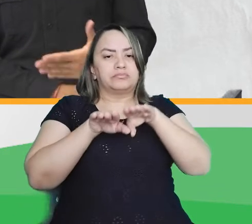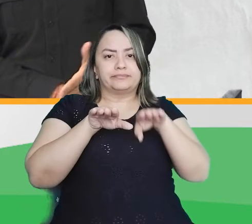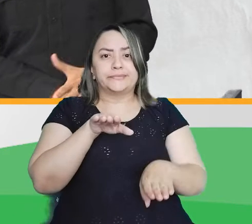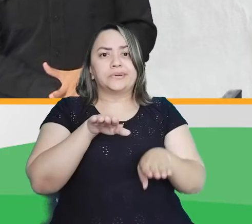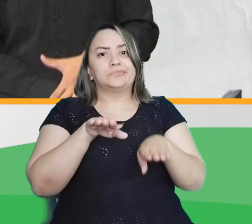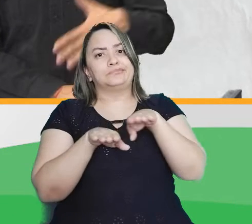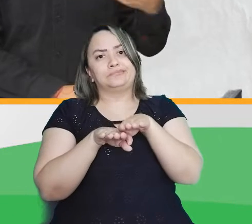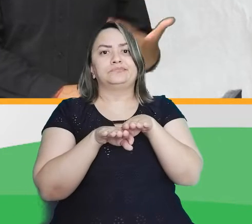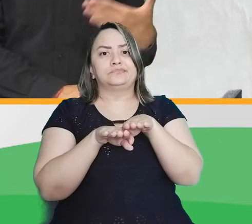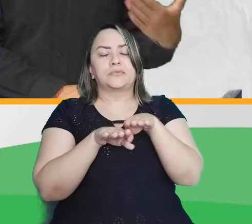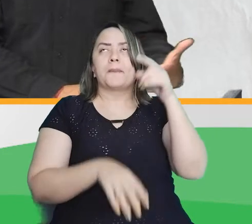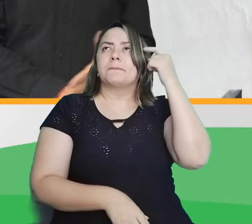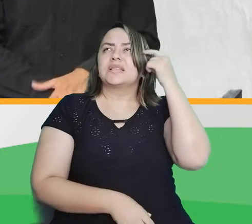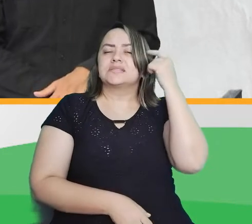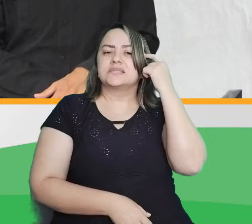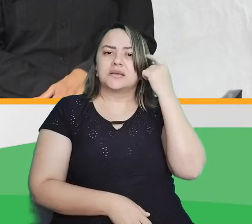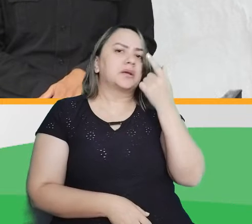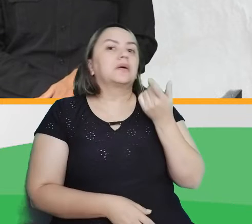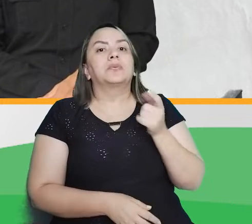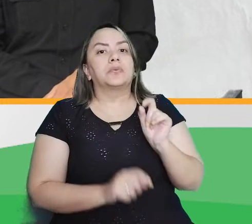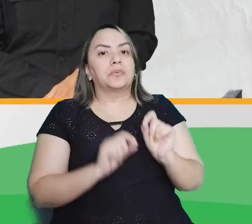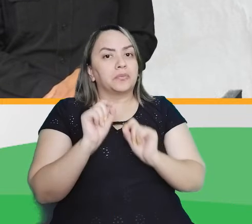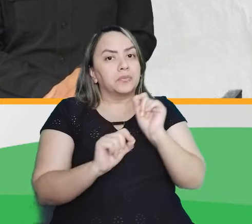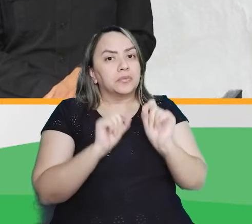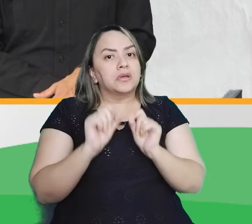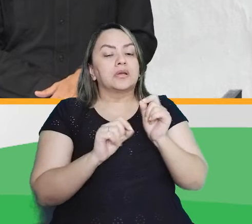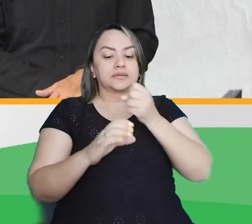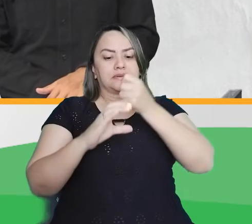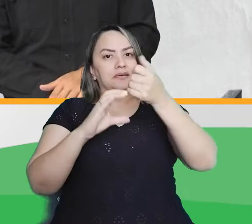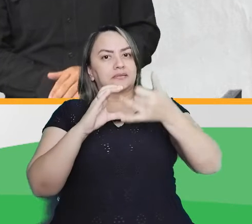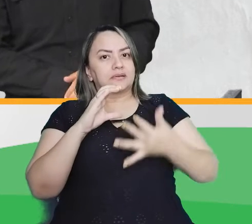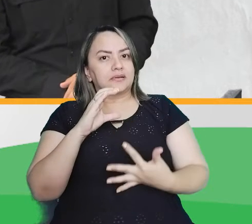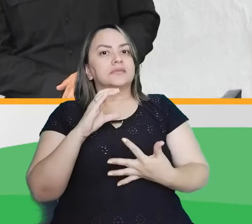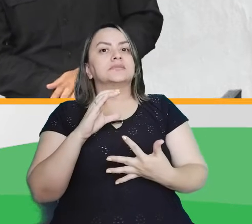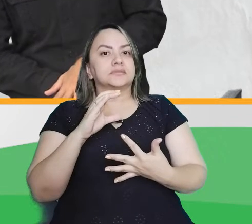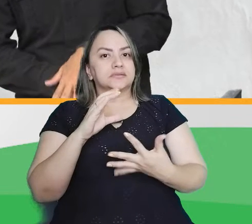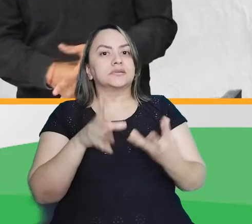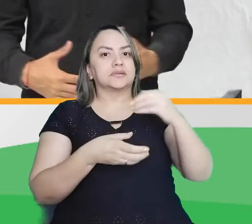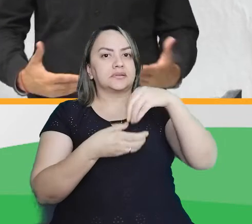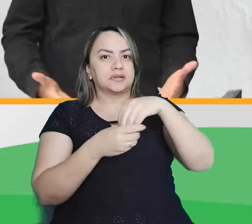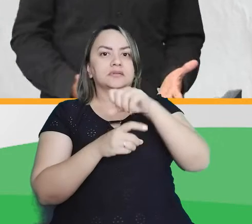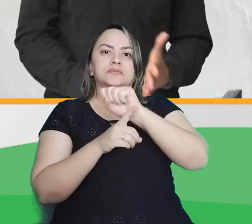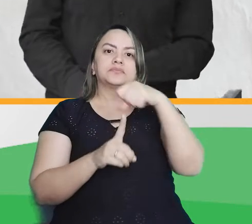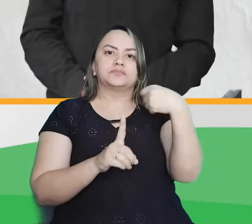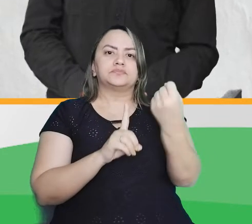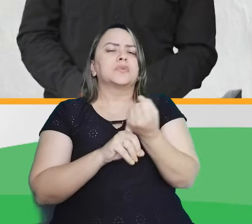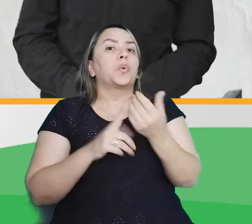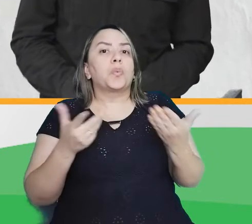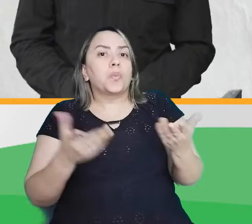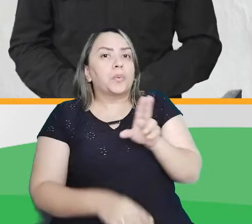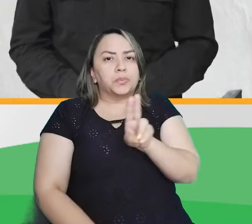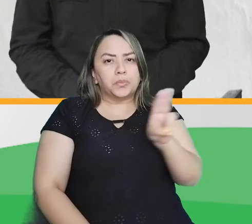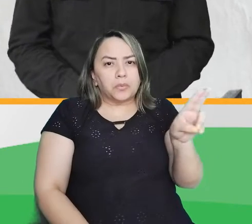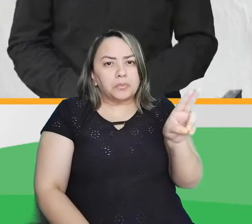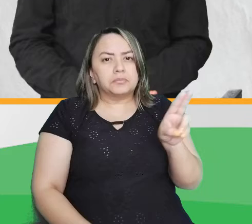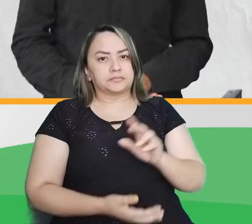a gente possa pensar melhor a respeito dessas características sociais. Qual é esse nome, afinal, hein,